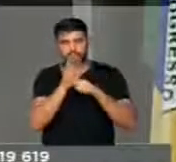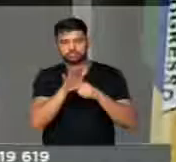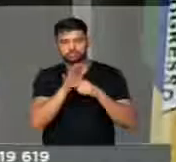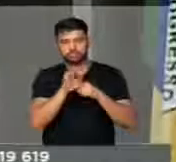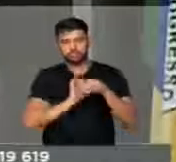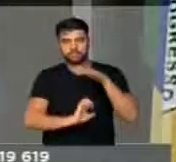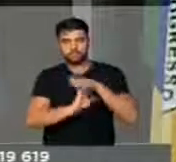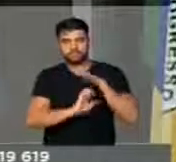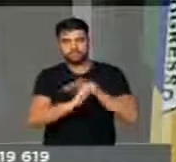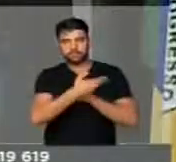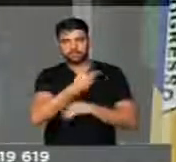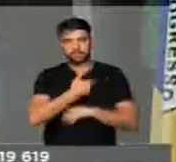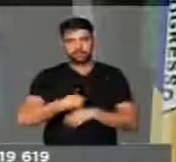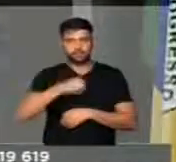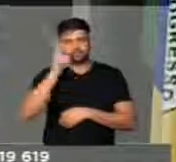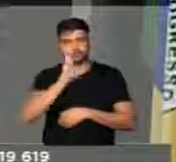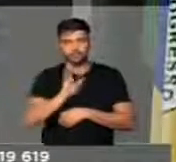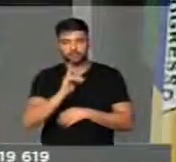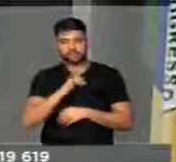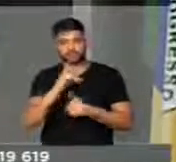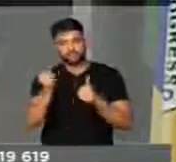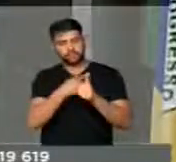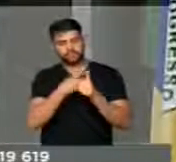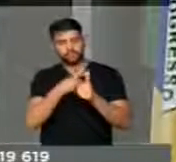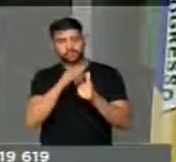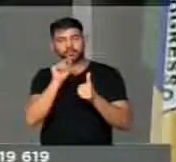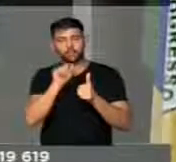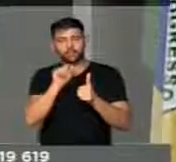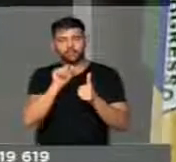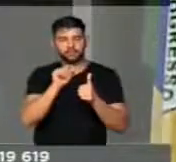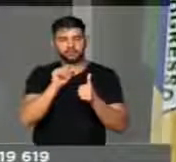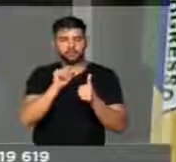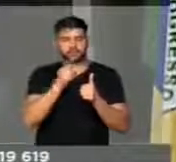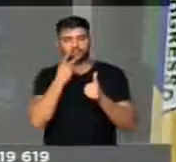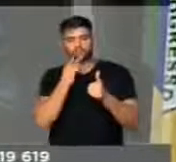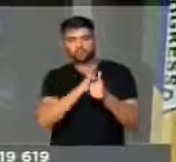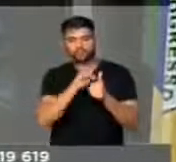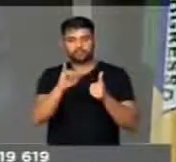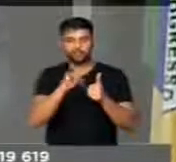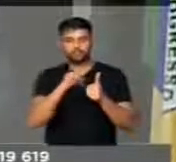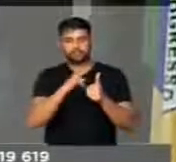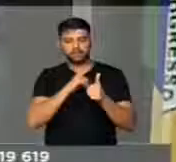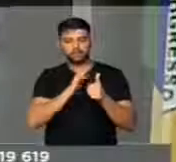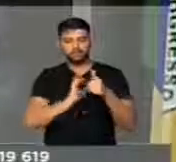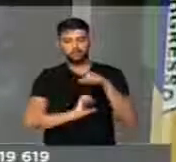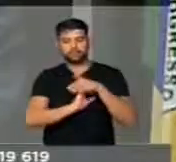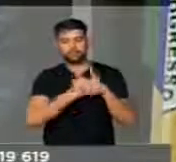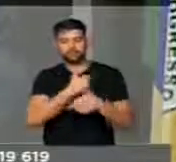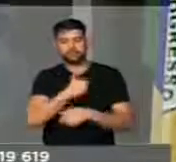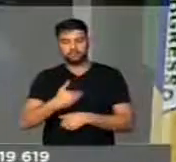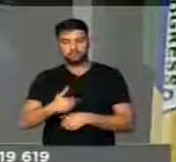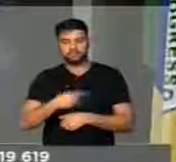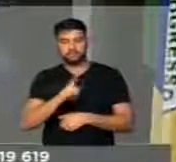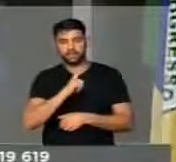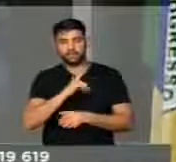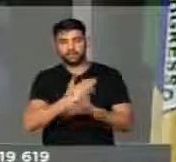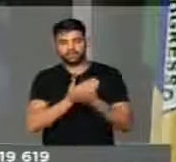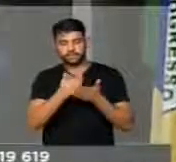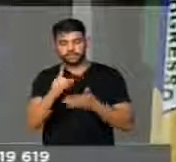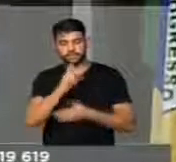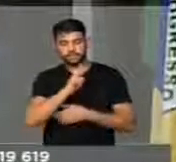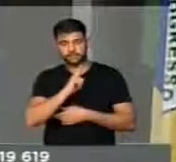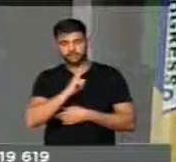para as estatais brasileiras. O primeiro deles é dizer que a estatal, ela passa